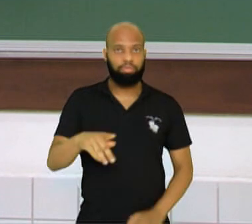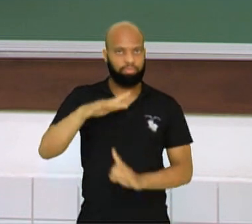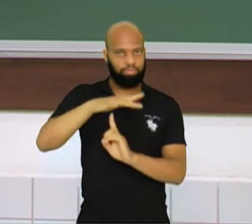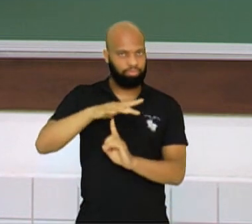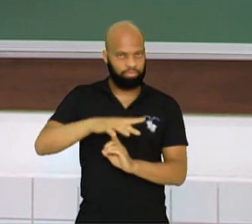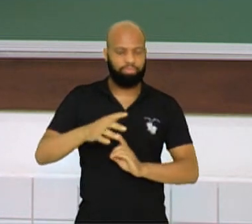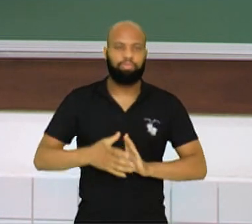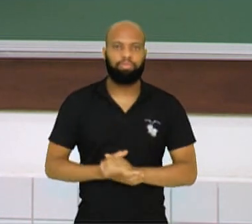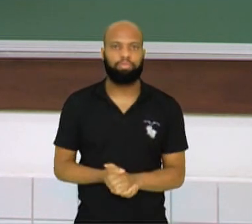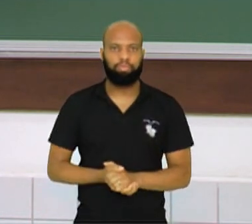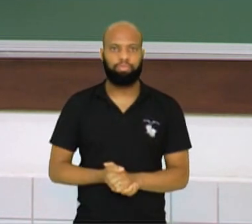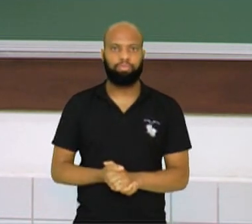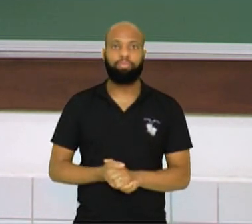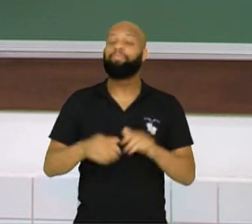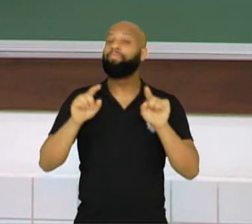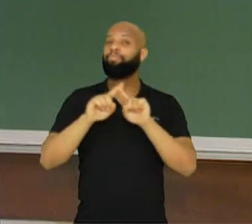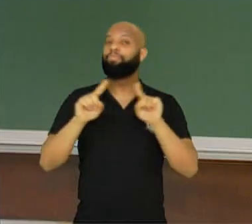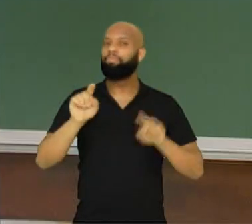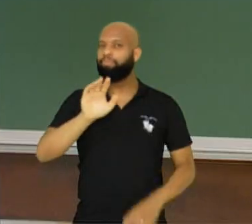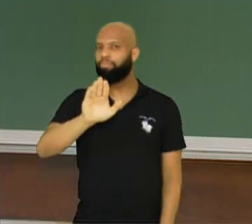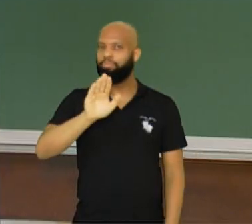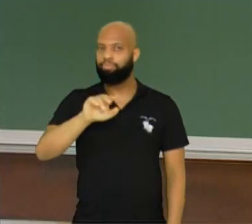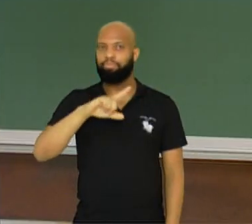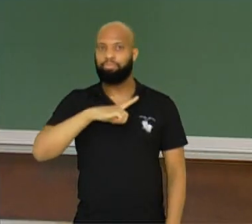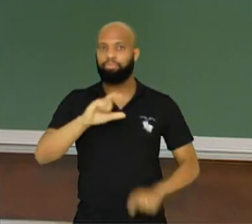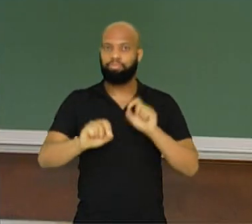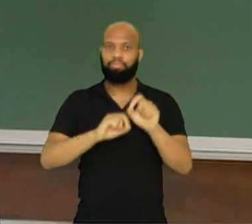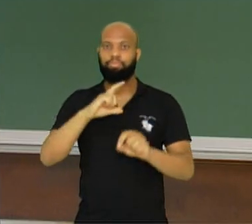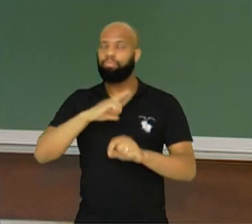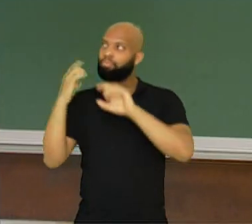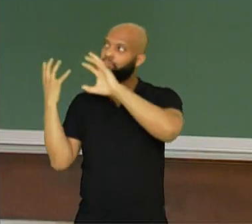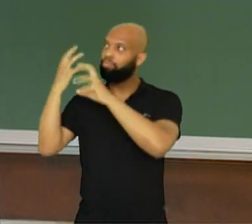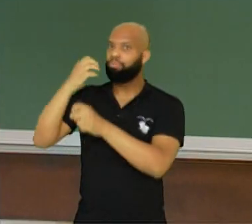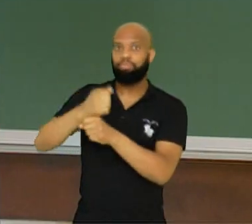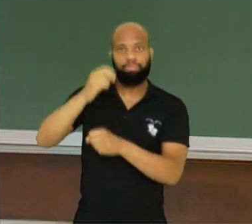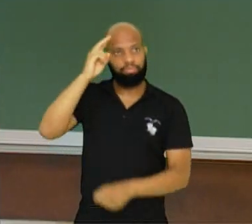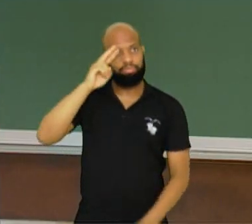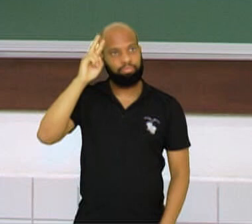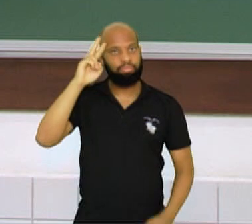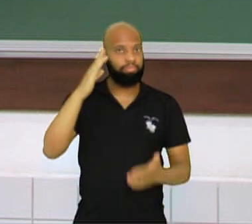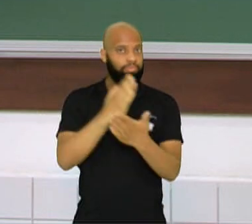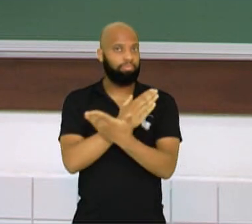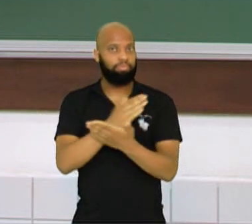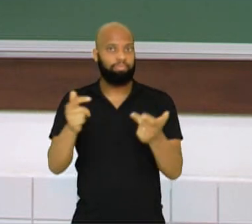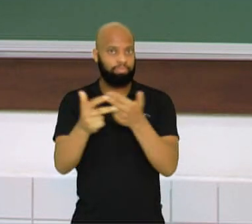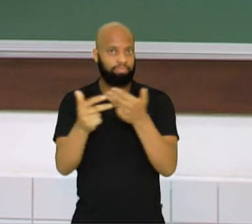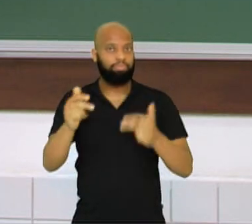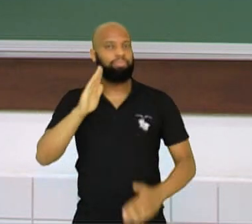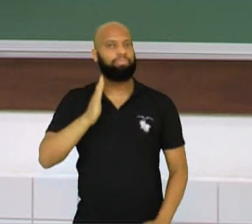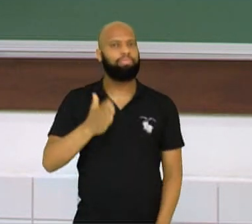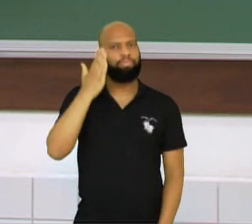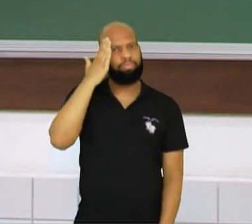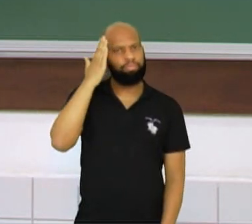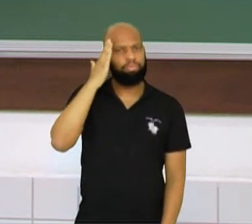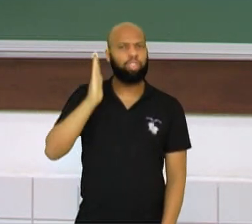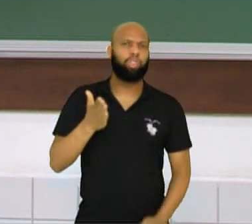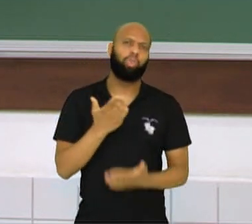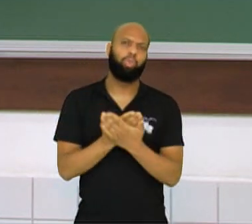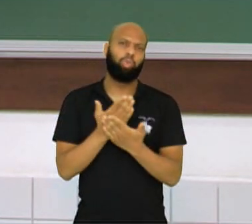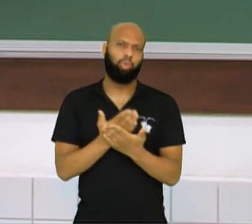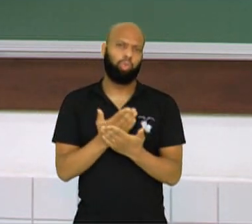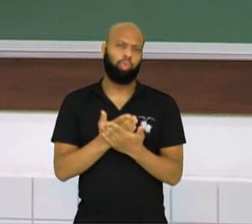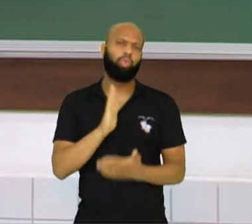estado. Mas a gente tem que retomar algumas coisas que a gente já estudou, que vocês